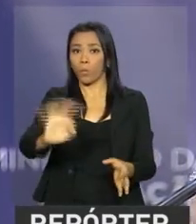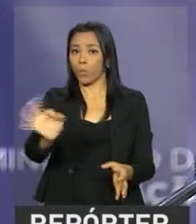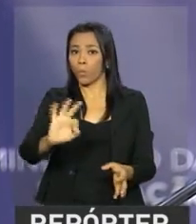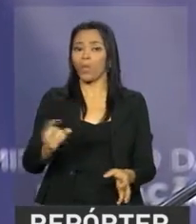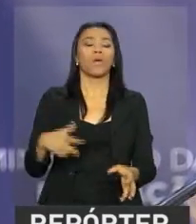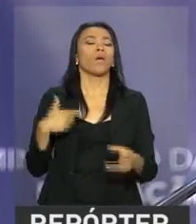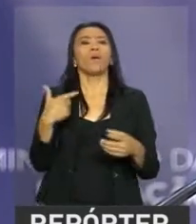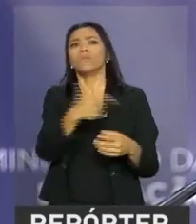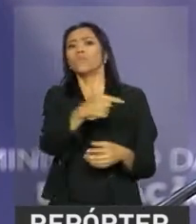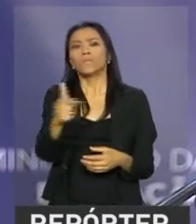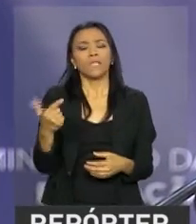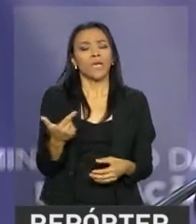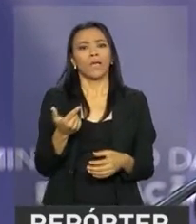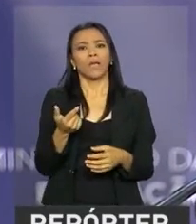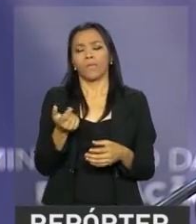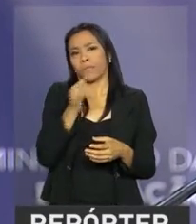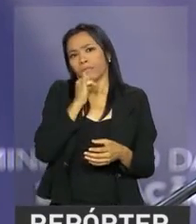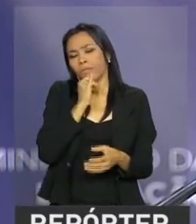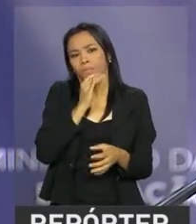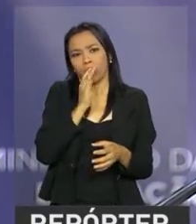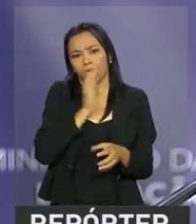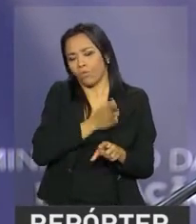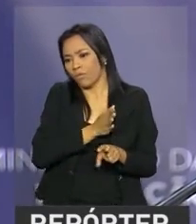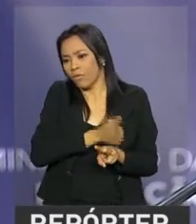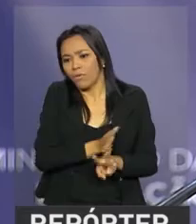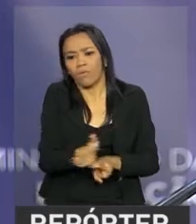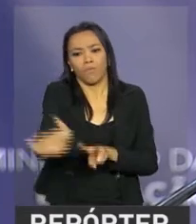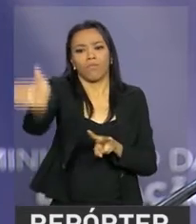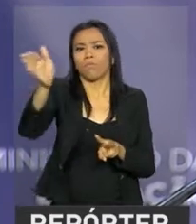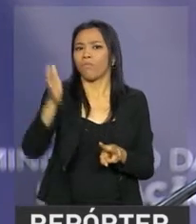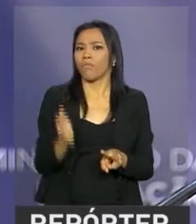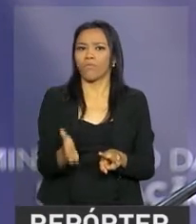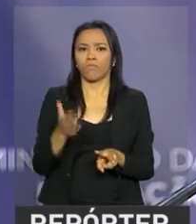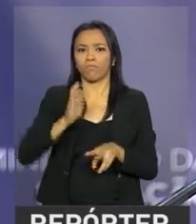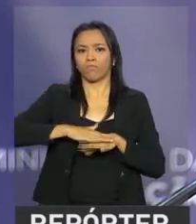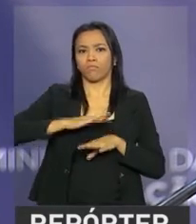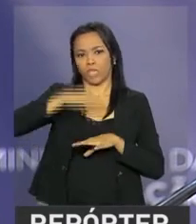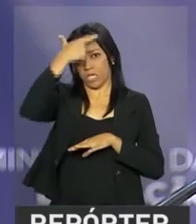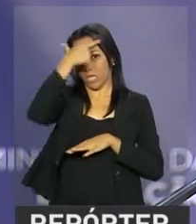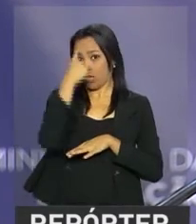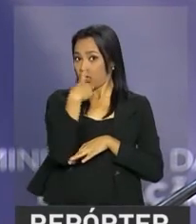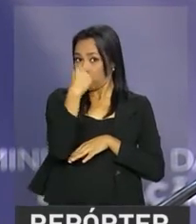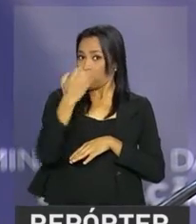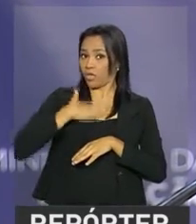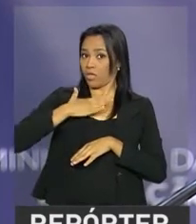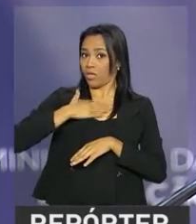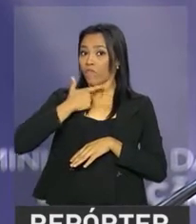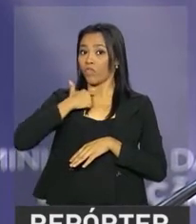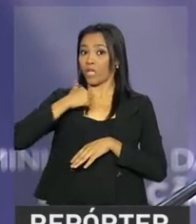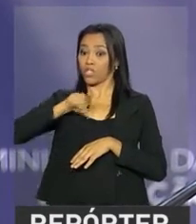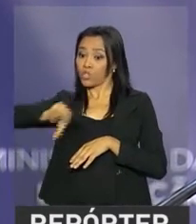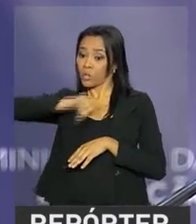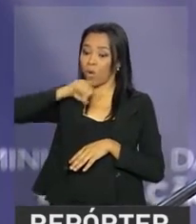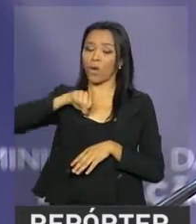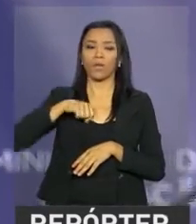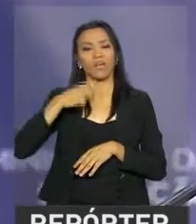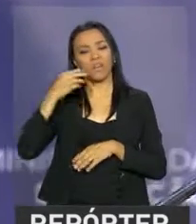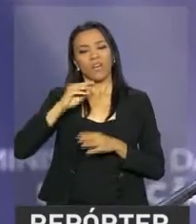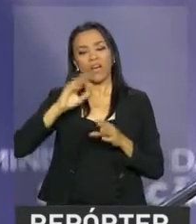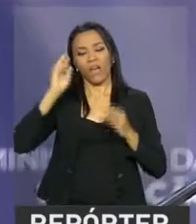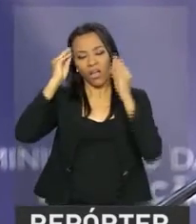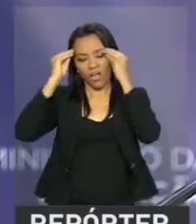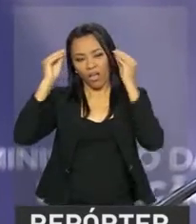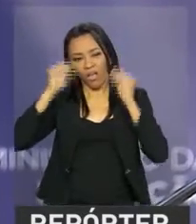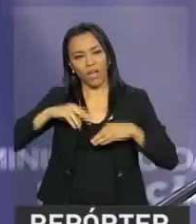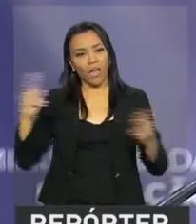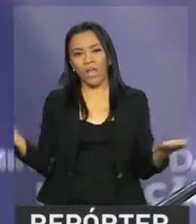ênfase que possa ser votada ou definida pelo próprio estudante o que gera desistímulo que